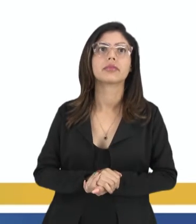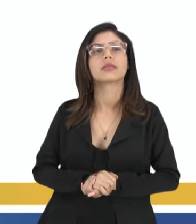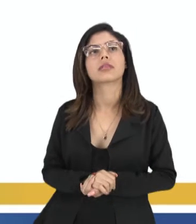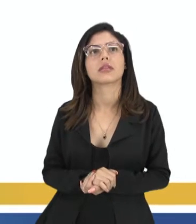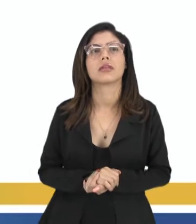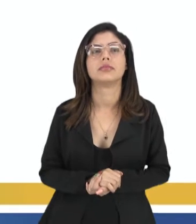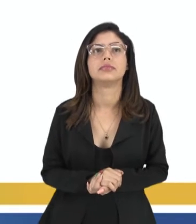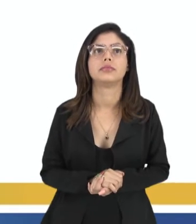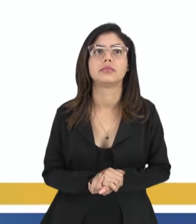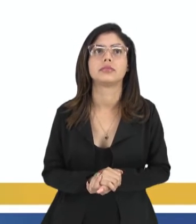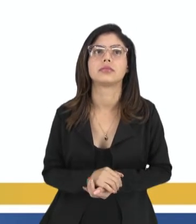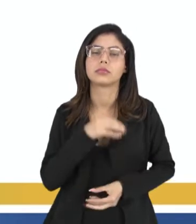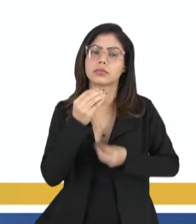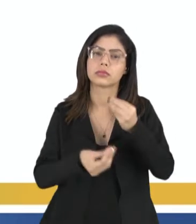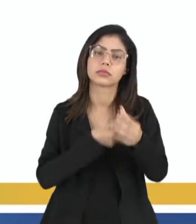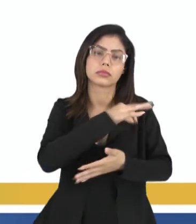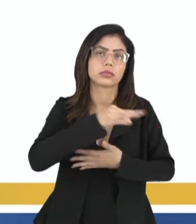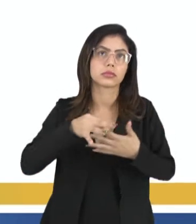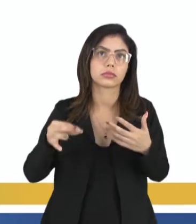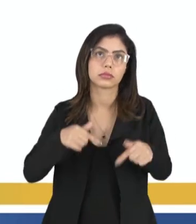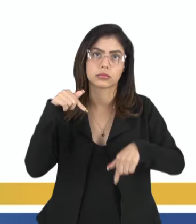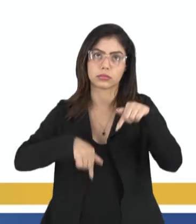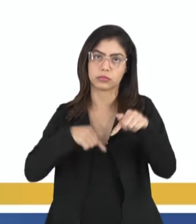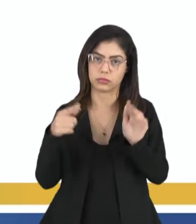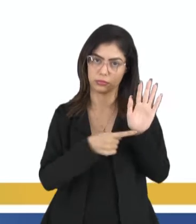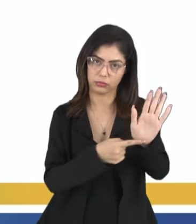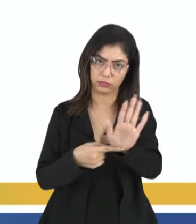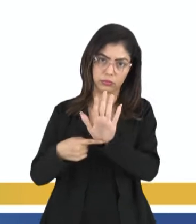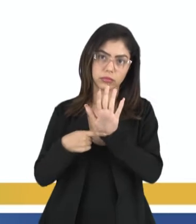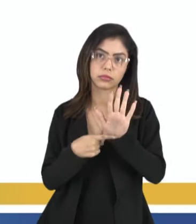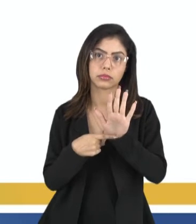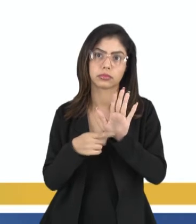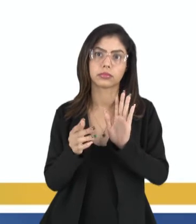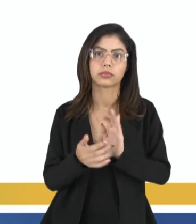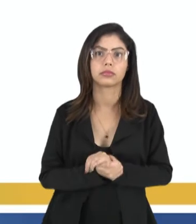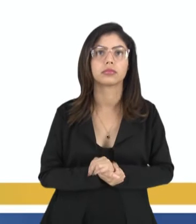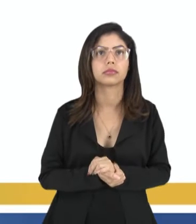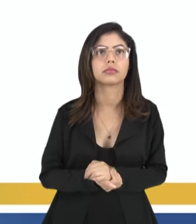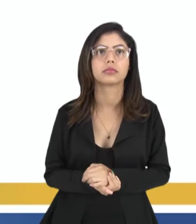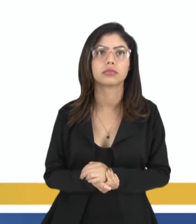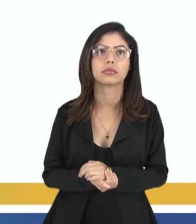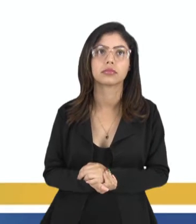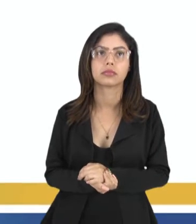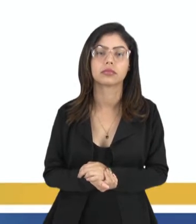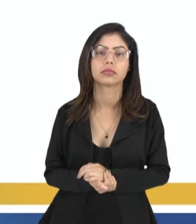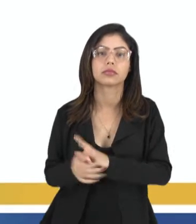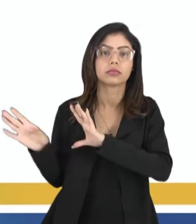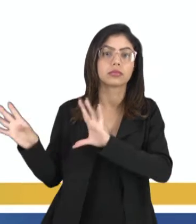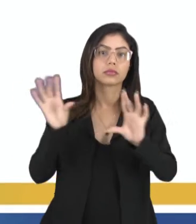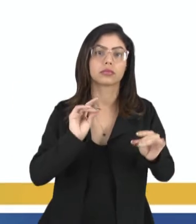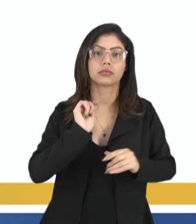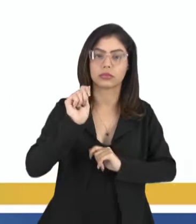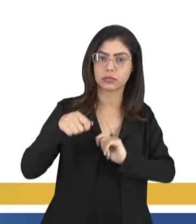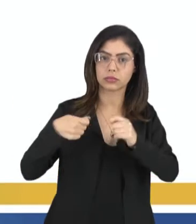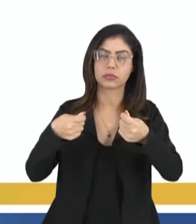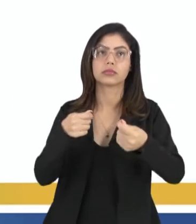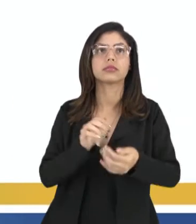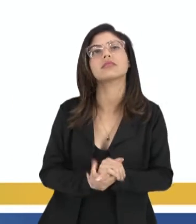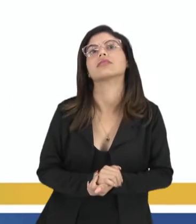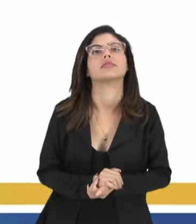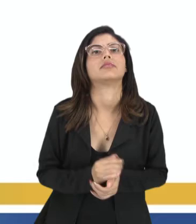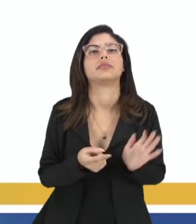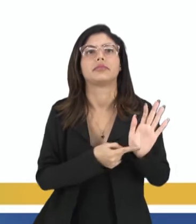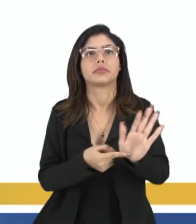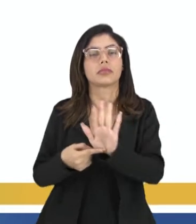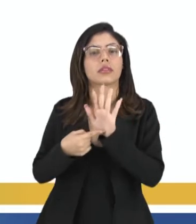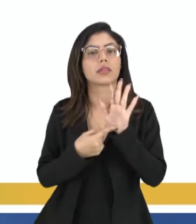Então, vamos lá. Como os elementos químicos eles são representados? através dos símbolos. E eles são